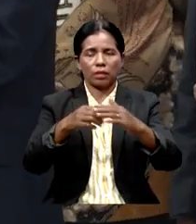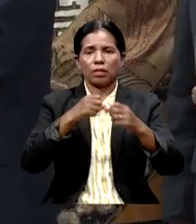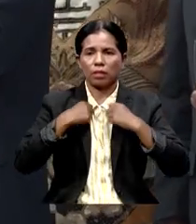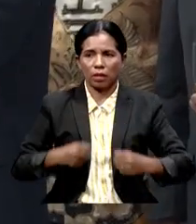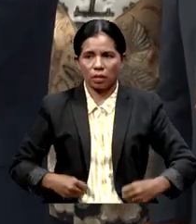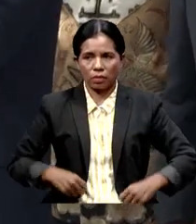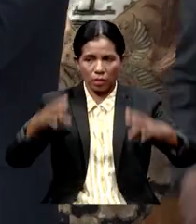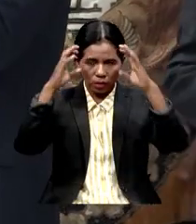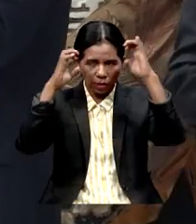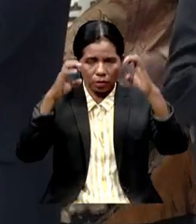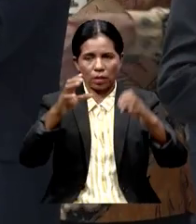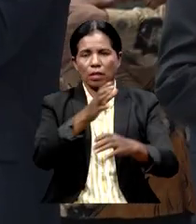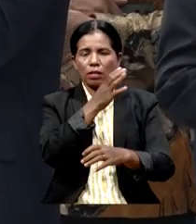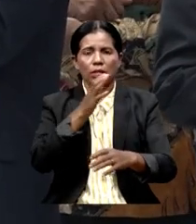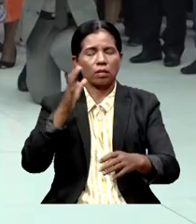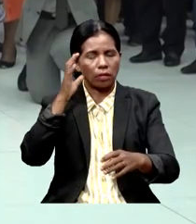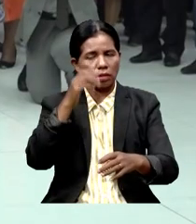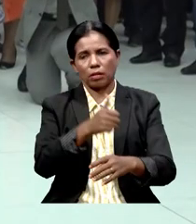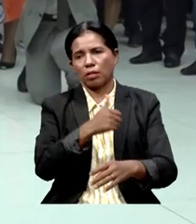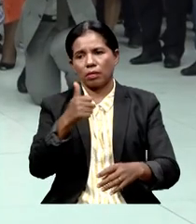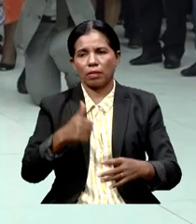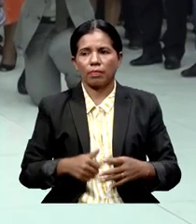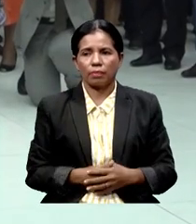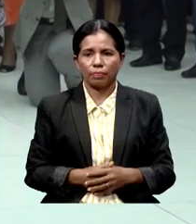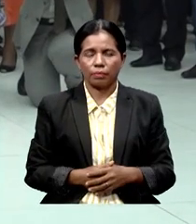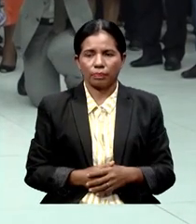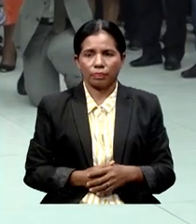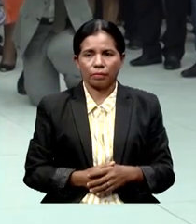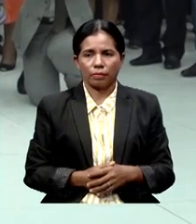saúde, educação, agricultor, no selo tan, equipa cobertura, GMN.